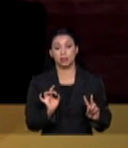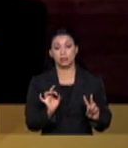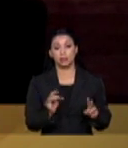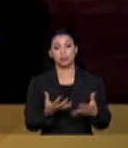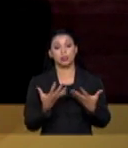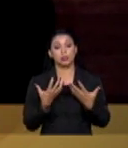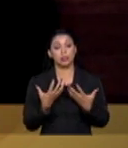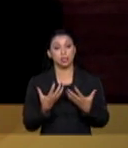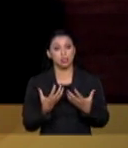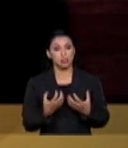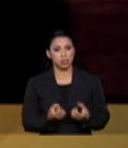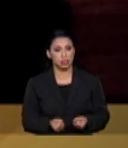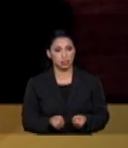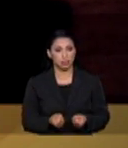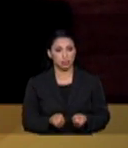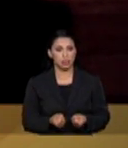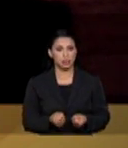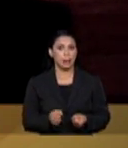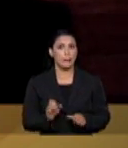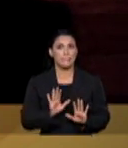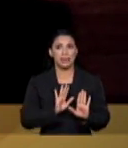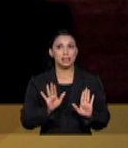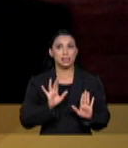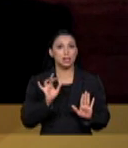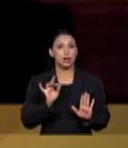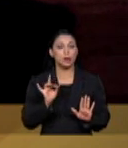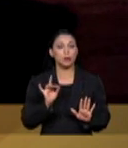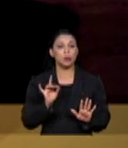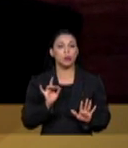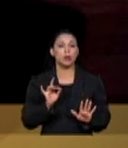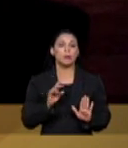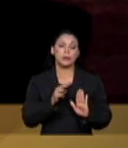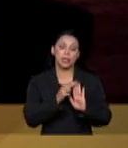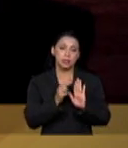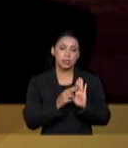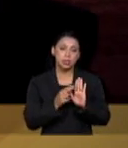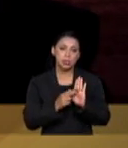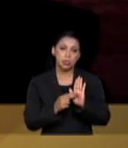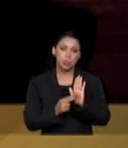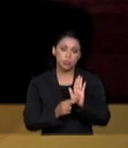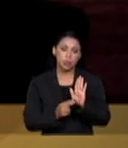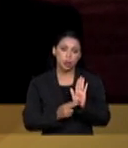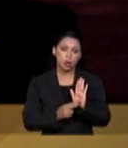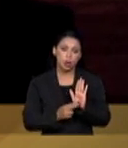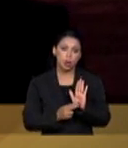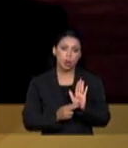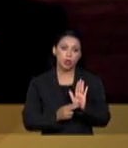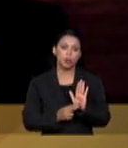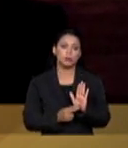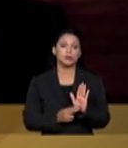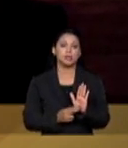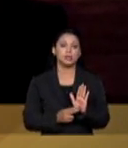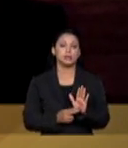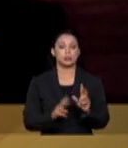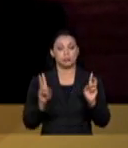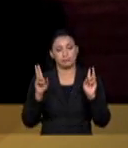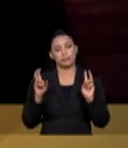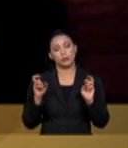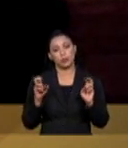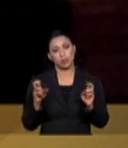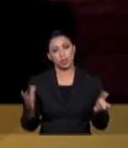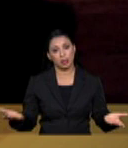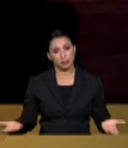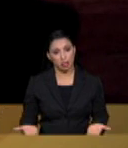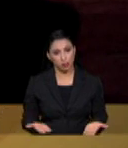reconhecidas mas não constituídas pelas normas recentes incidentes na matéria